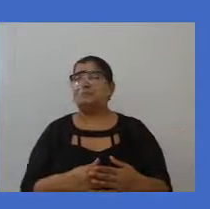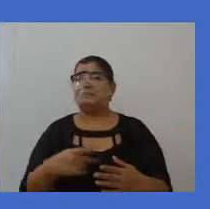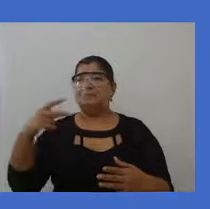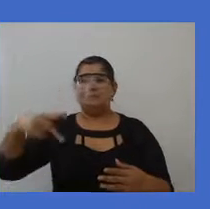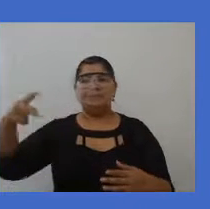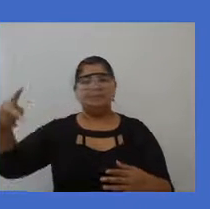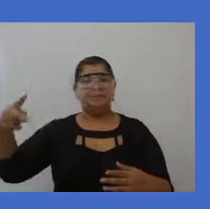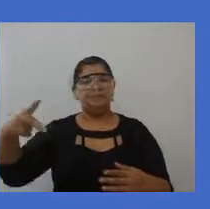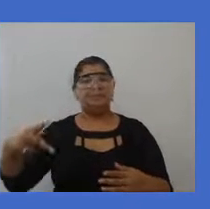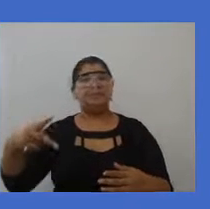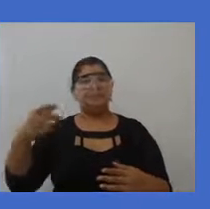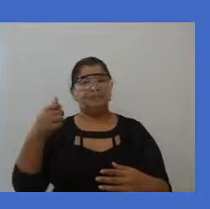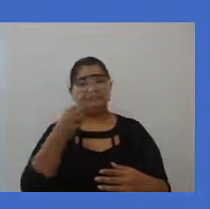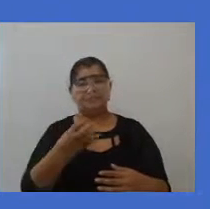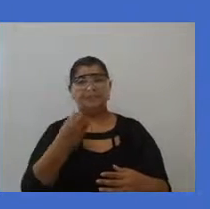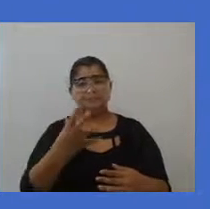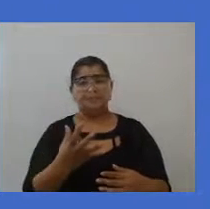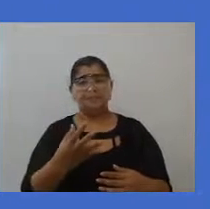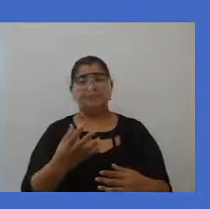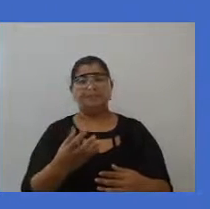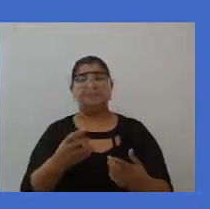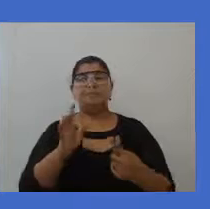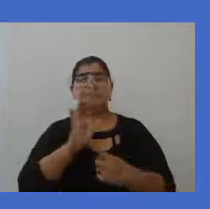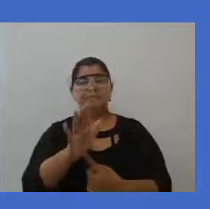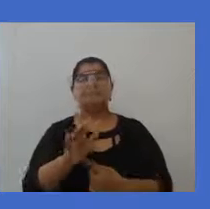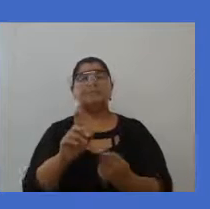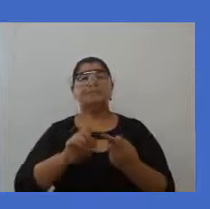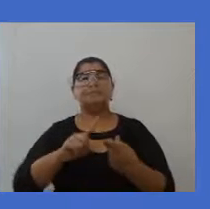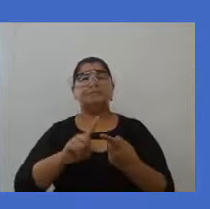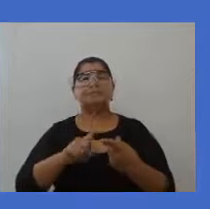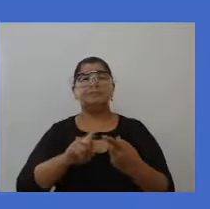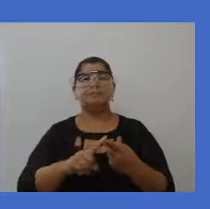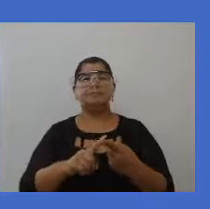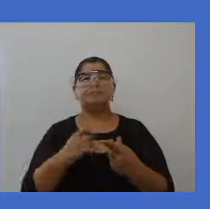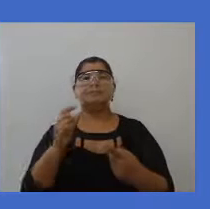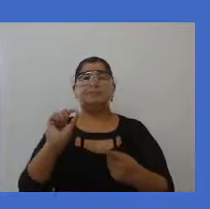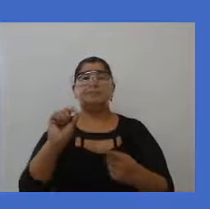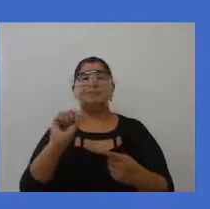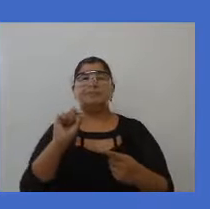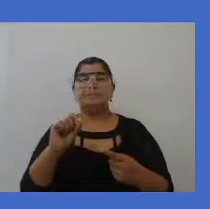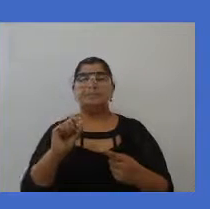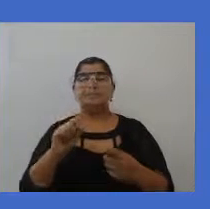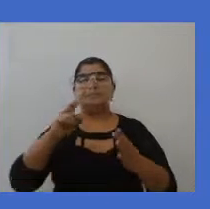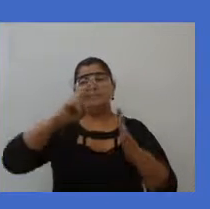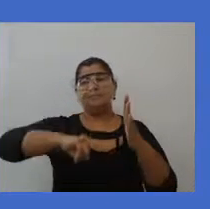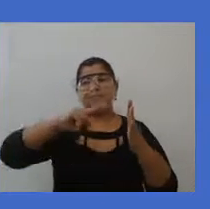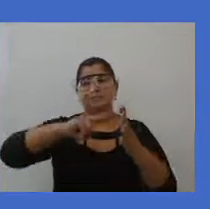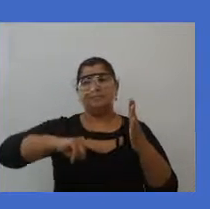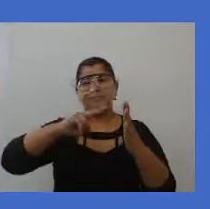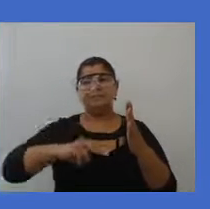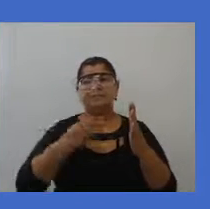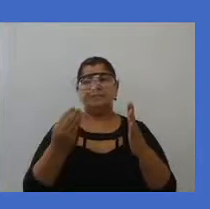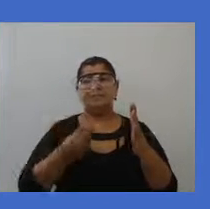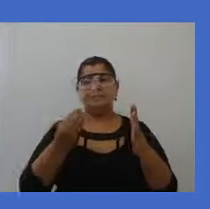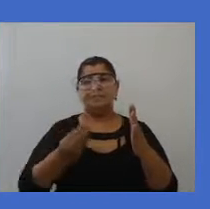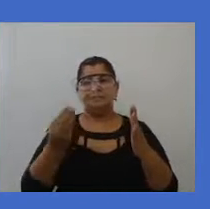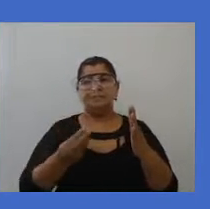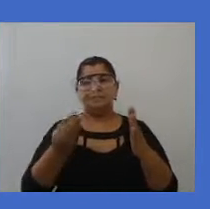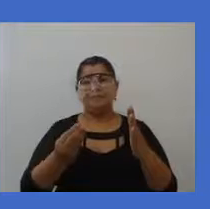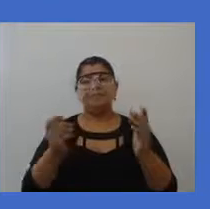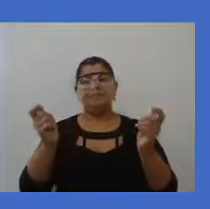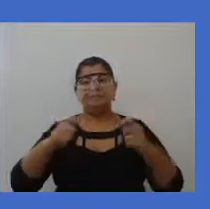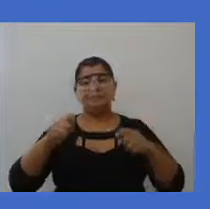a avaliação, e eu quero mostrar para vocês algo sobre leitura, para que nós